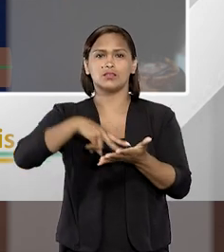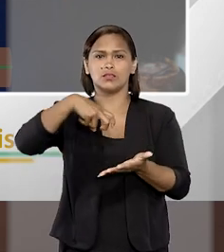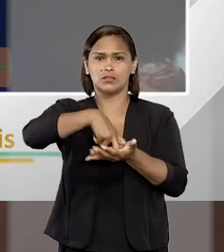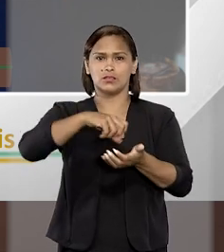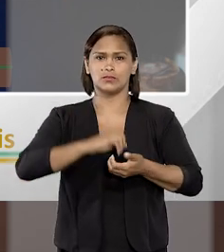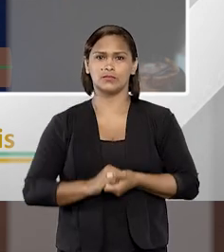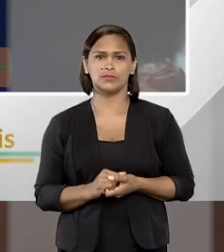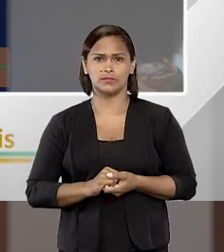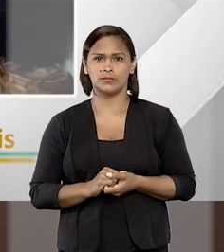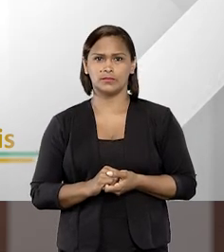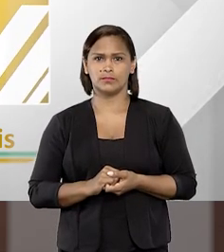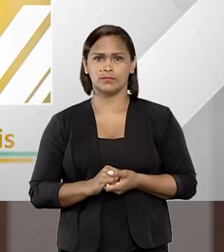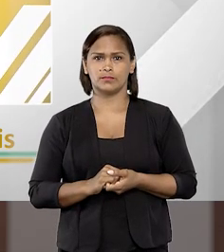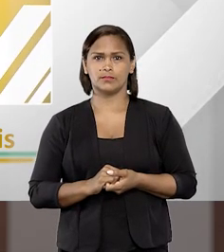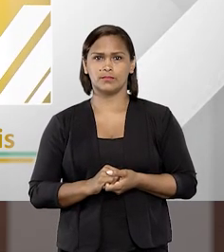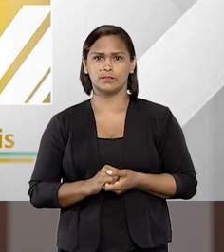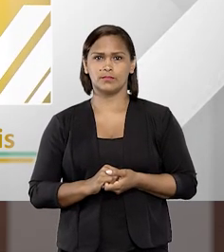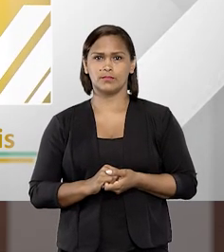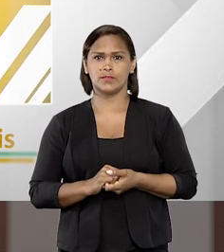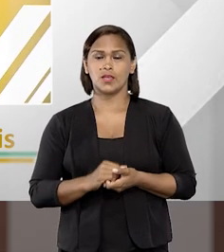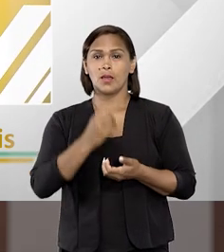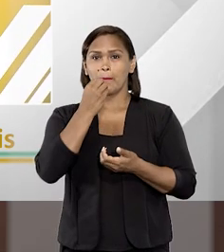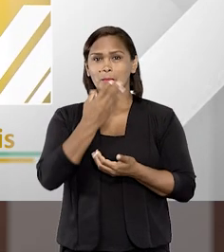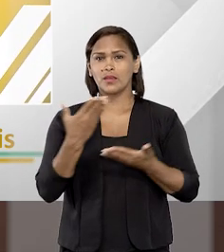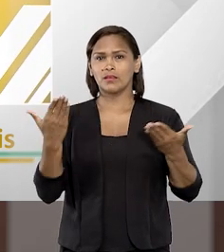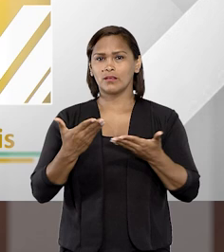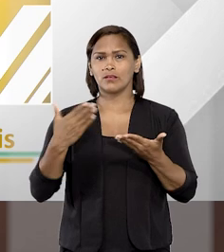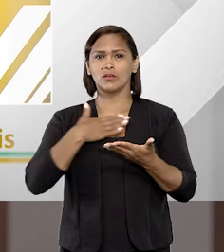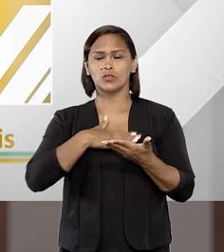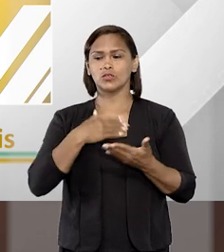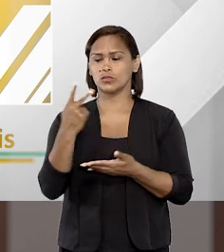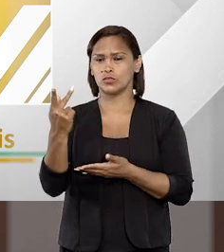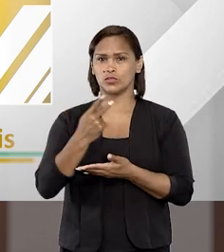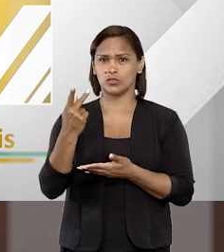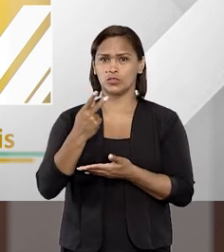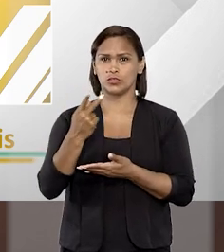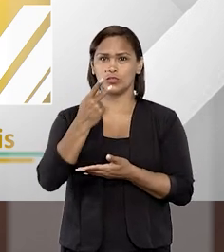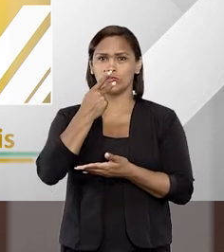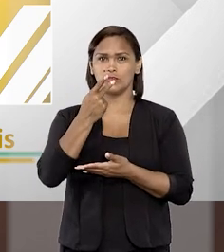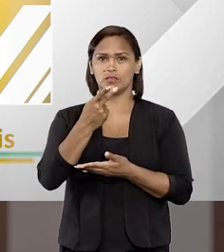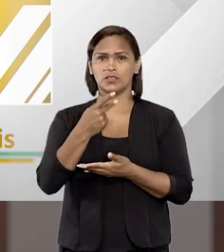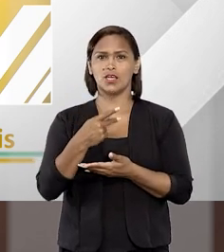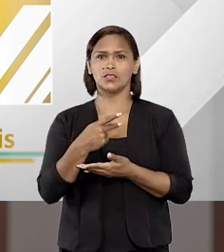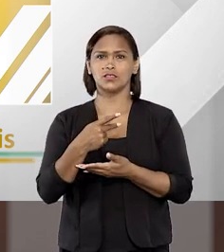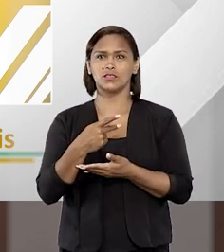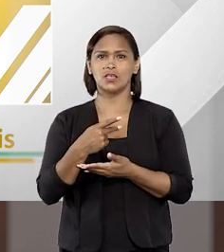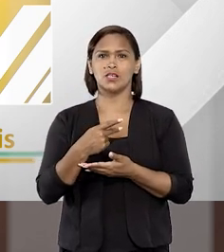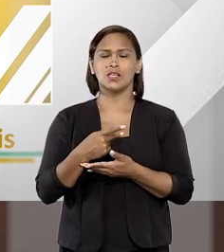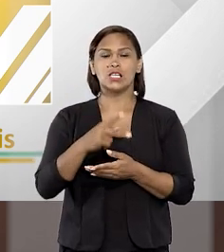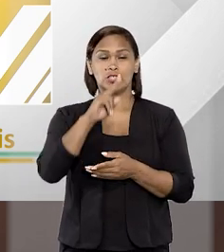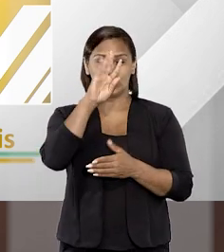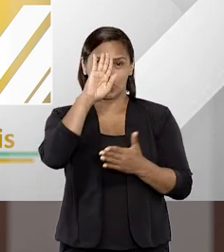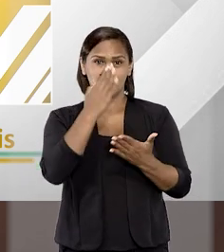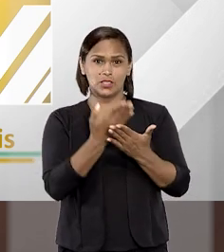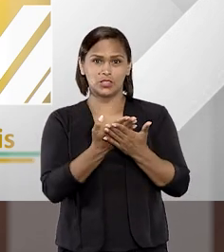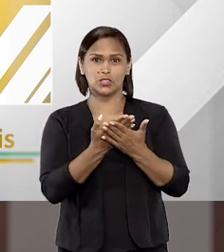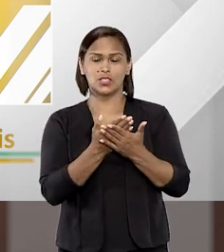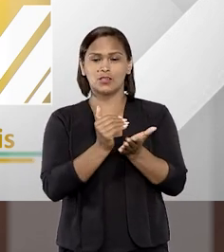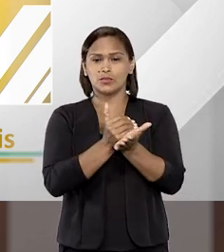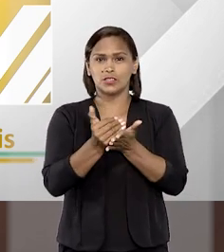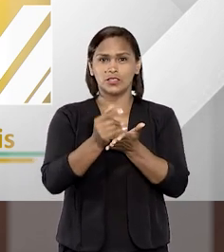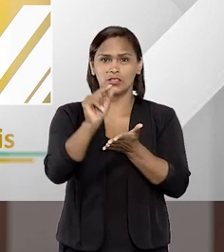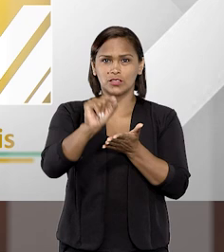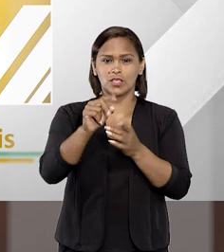condenação bem agora eu gostaria que os dois falassem das expectativas sobre as iniciativas